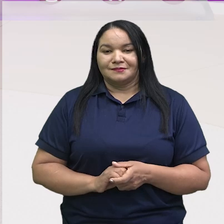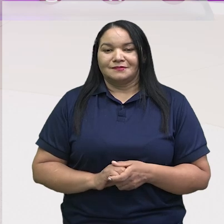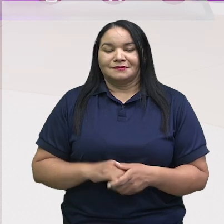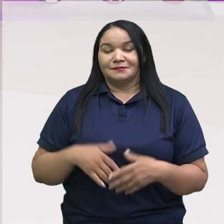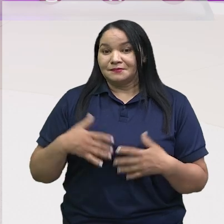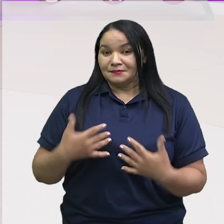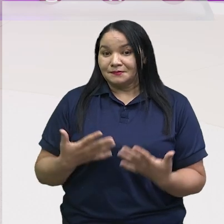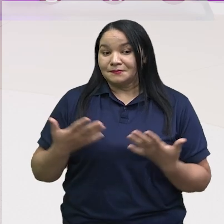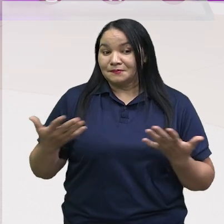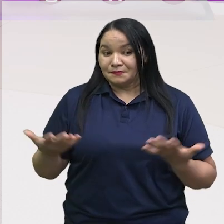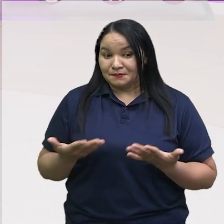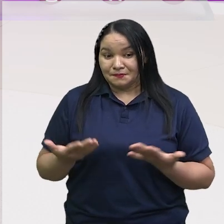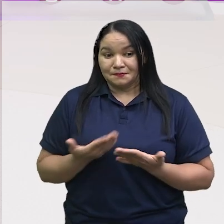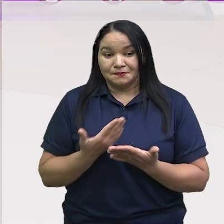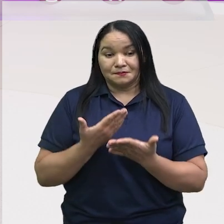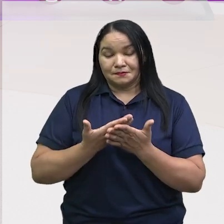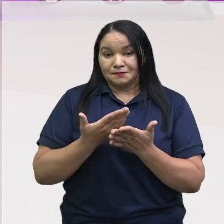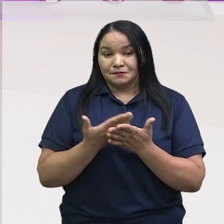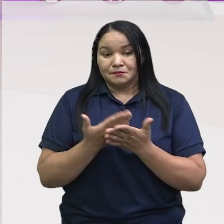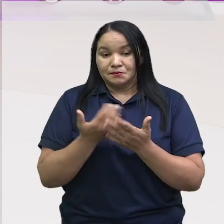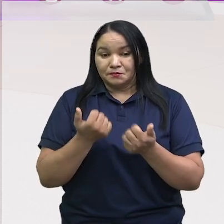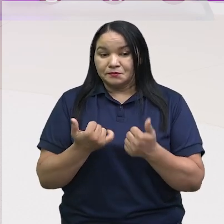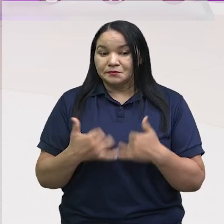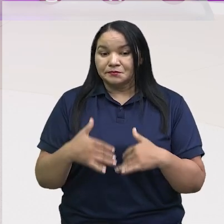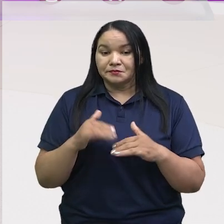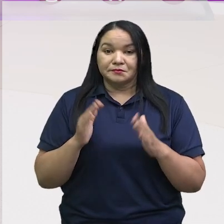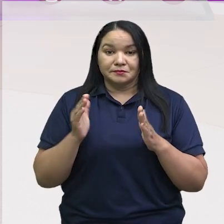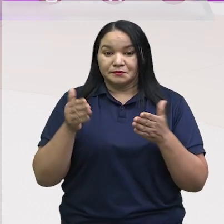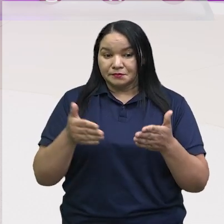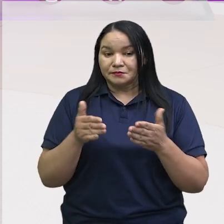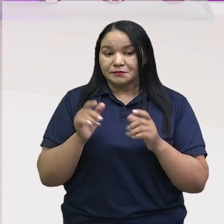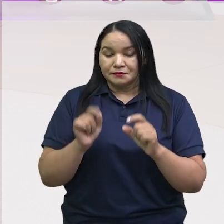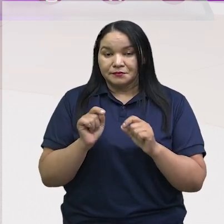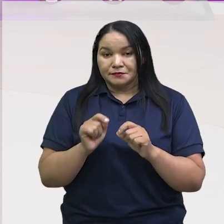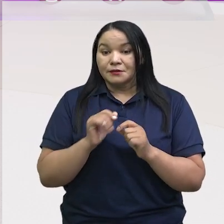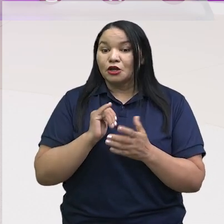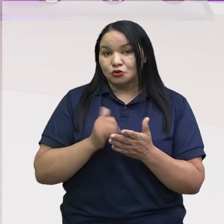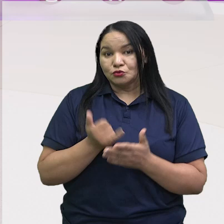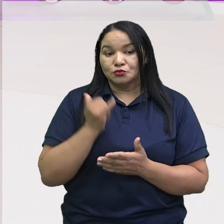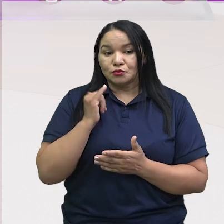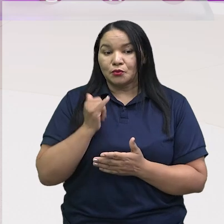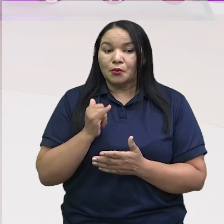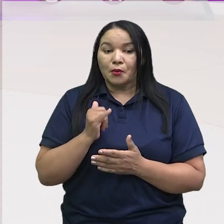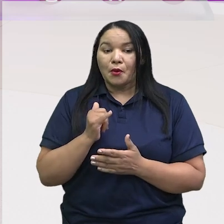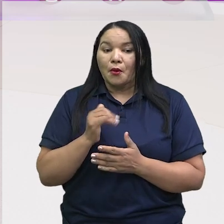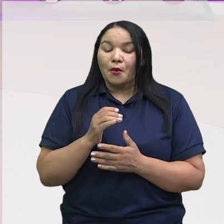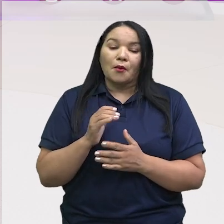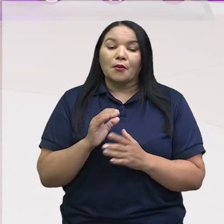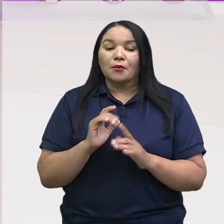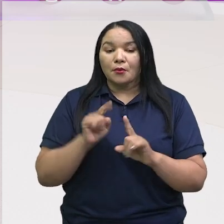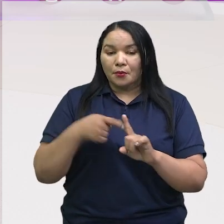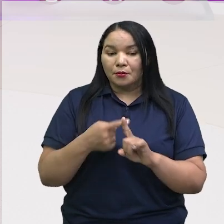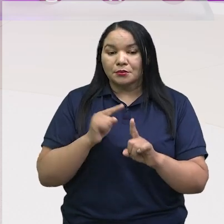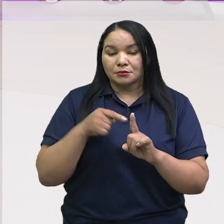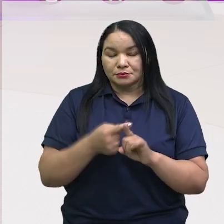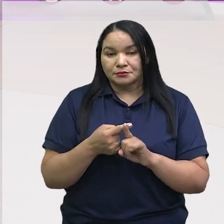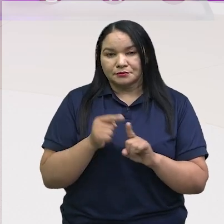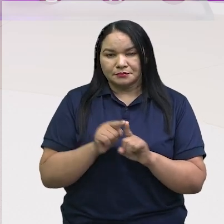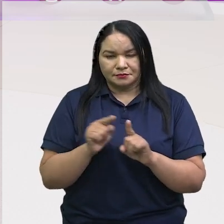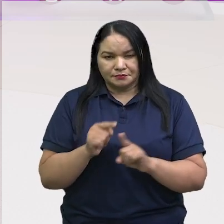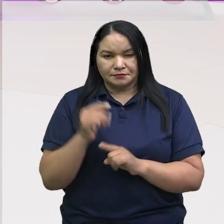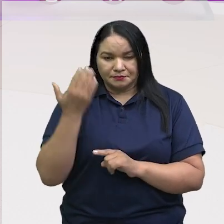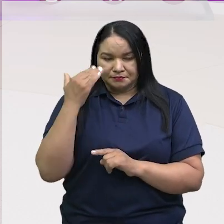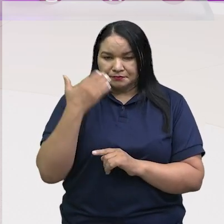Então, meu povo, como vocês viram, a nossa aula vai tratar única e exclusivamente de juros compostos, mas não se esqueçam que